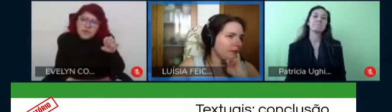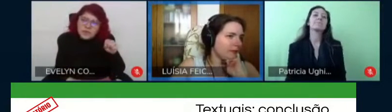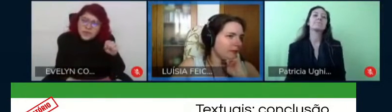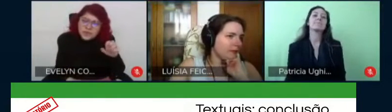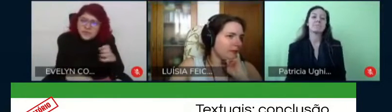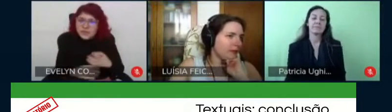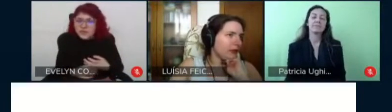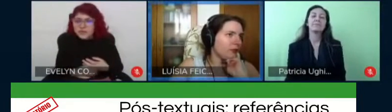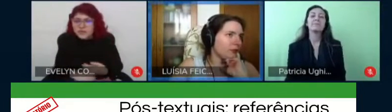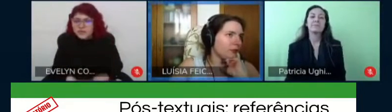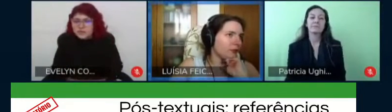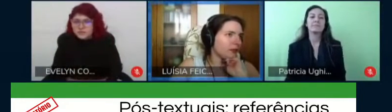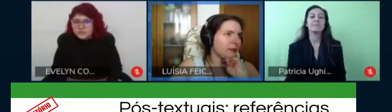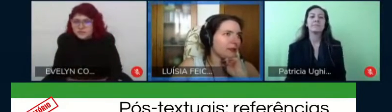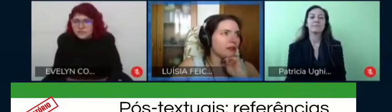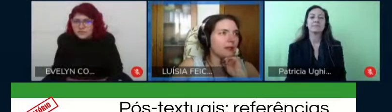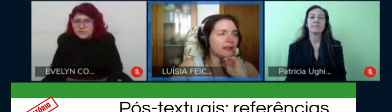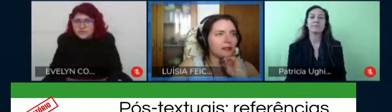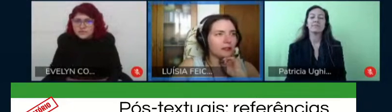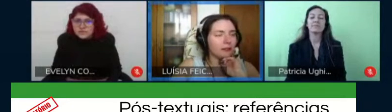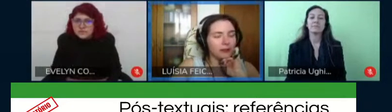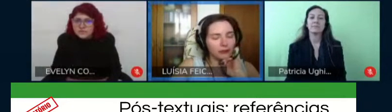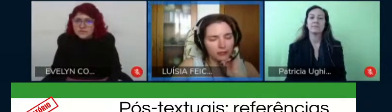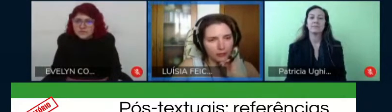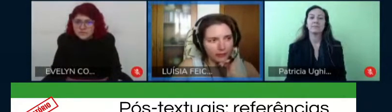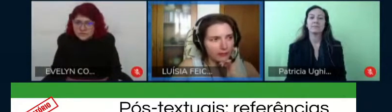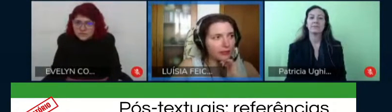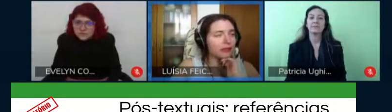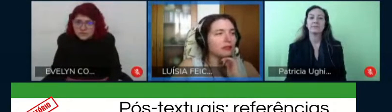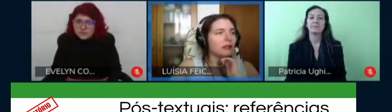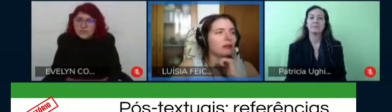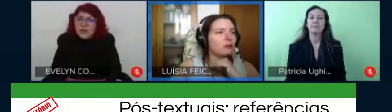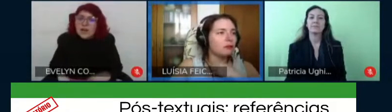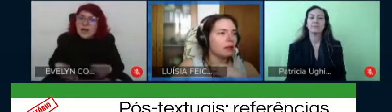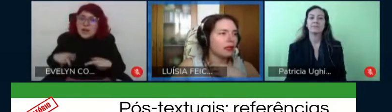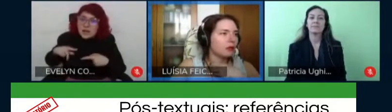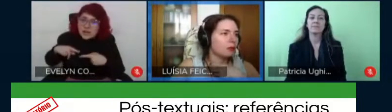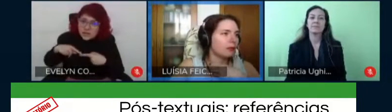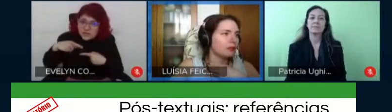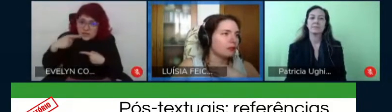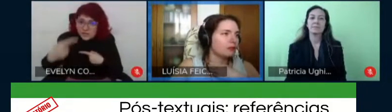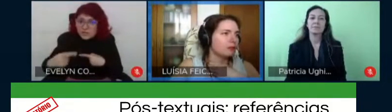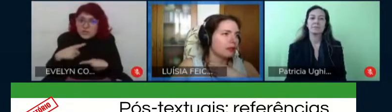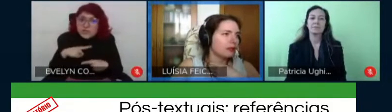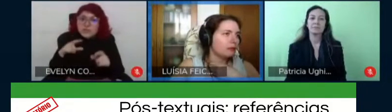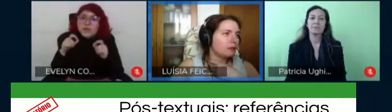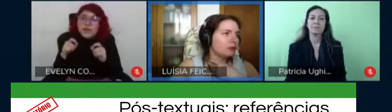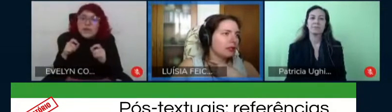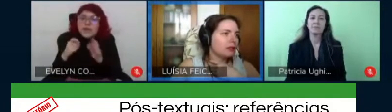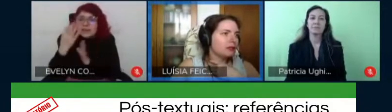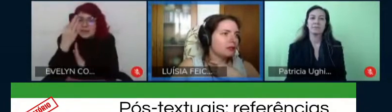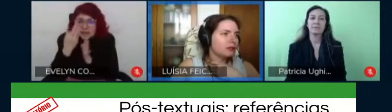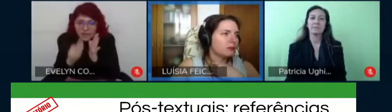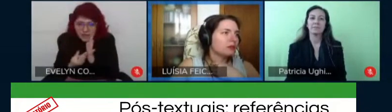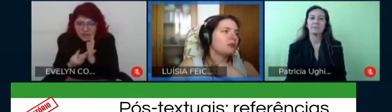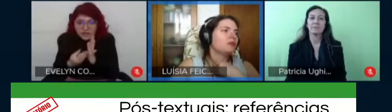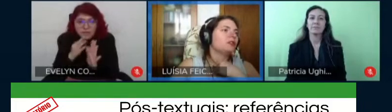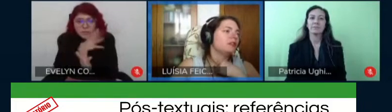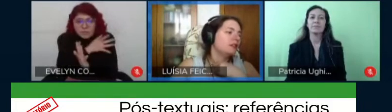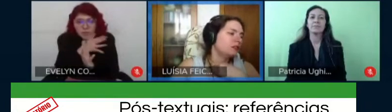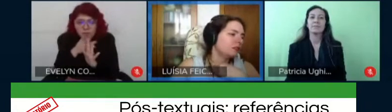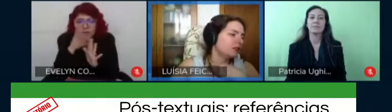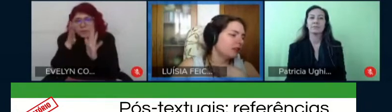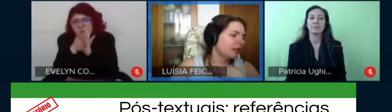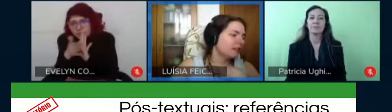daí eu vou para os elementos pré-textuais. Aqui é o momento por que nós usamos